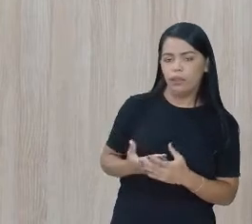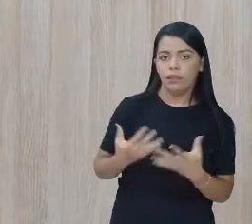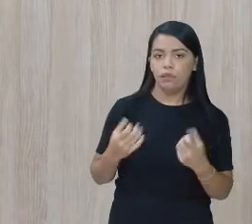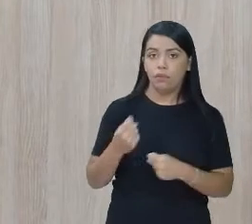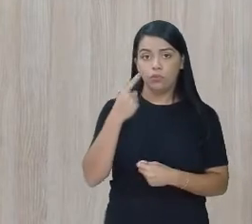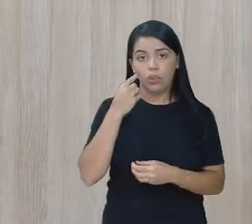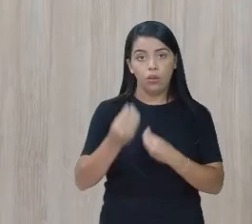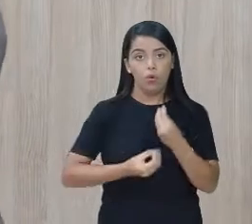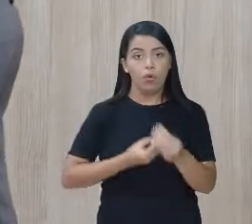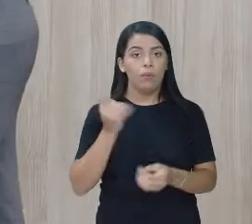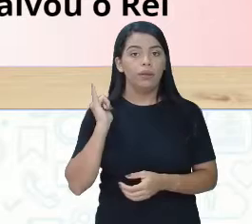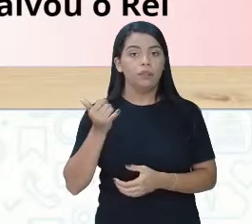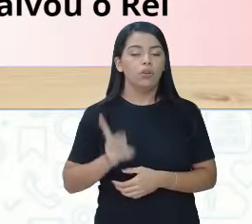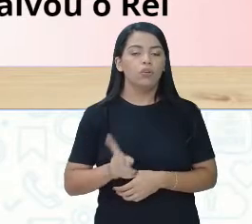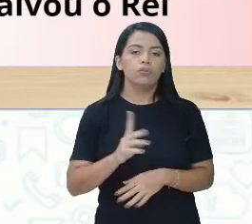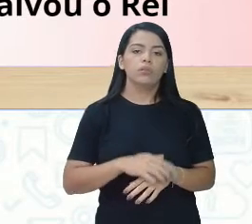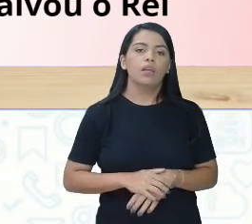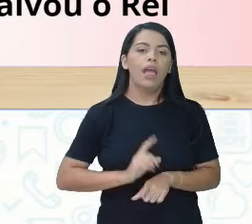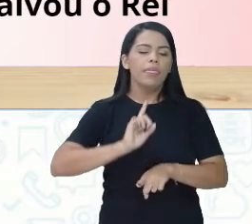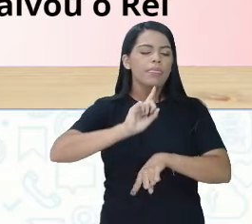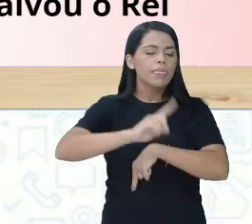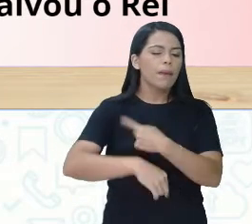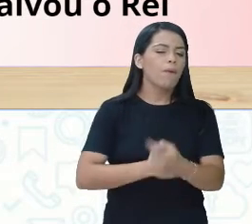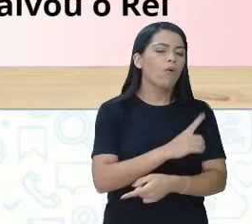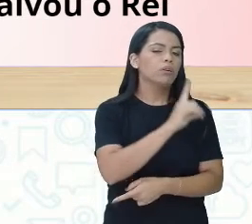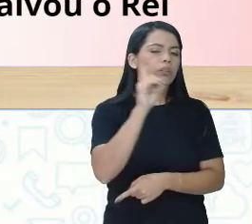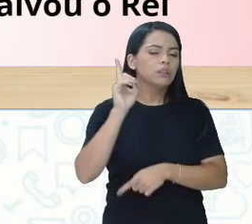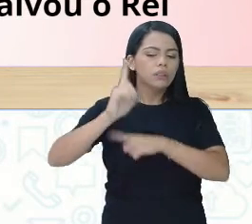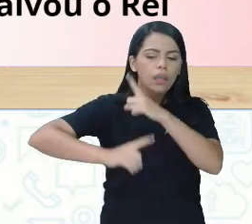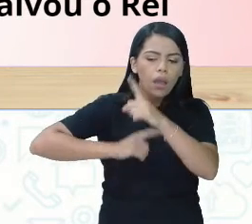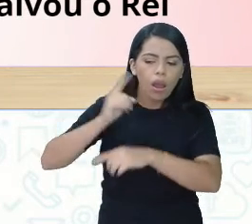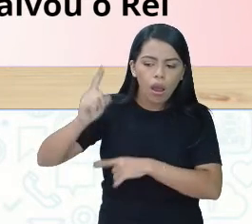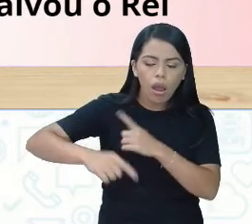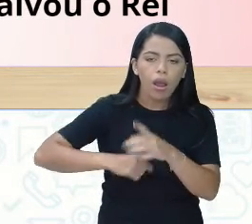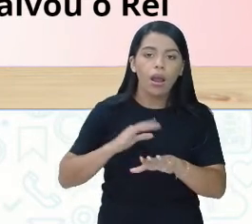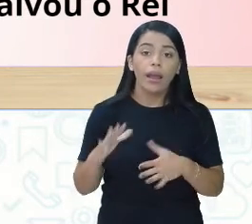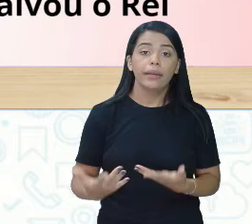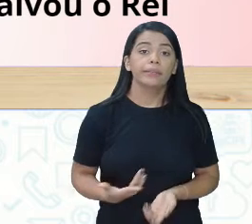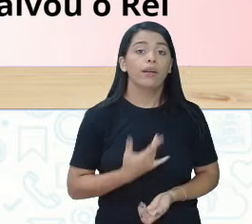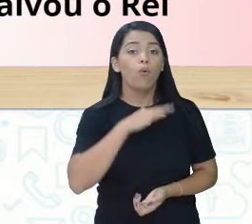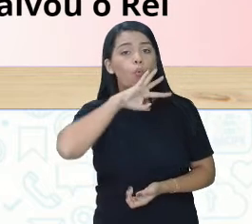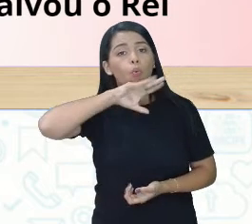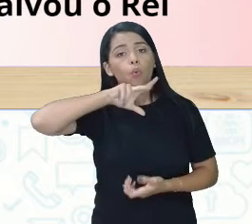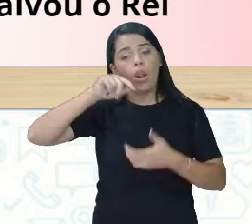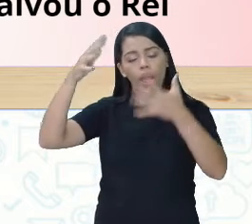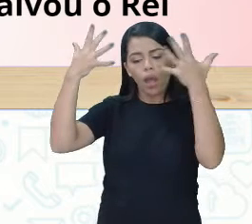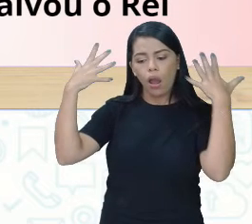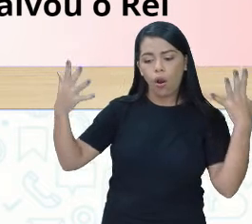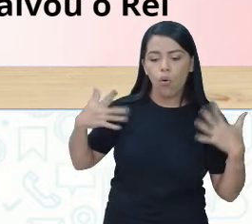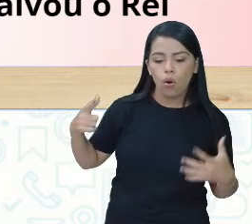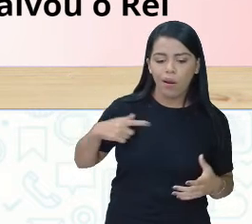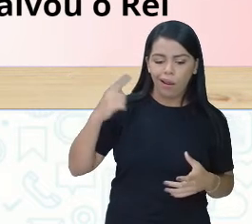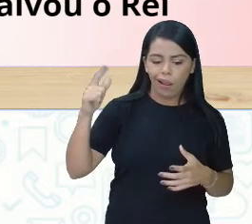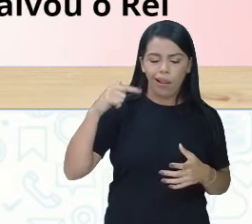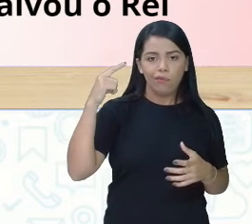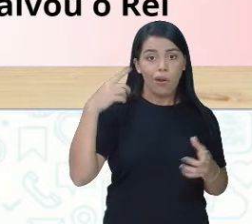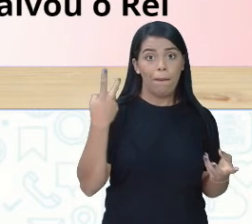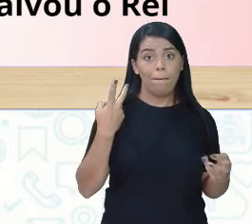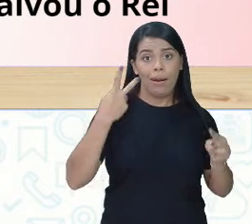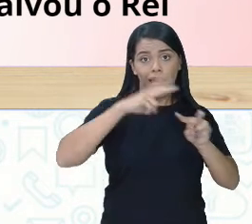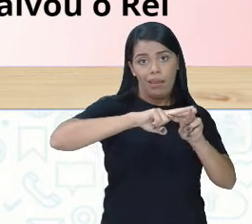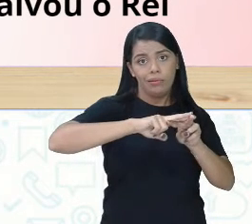continua? Dias depois, o leão caiu numa armadilha. Com os caçadores que queriam oferecer vivo ao